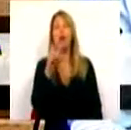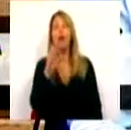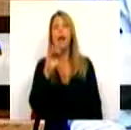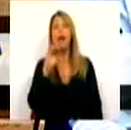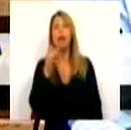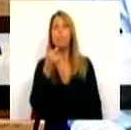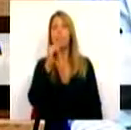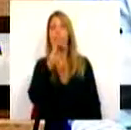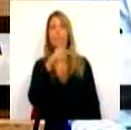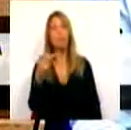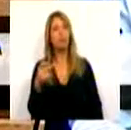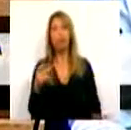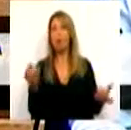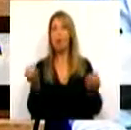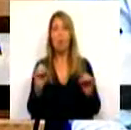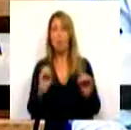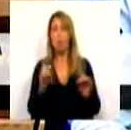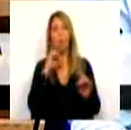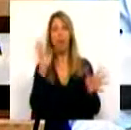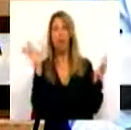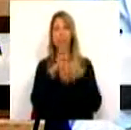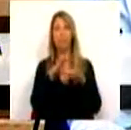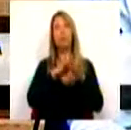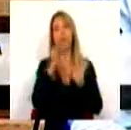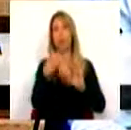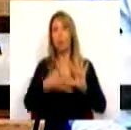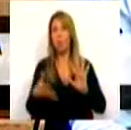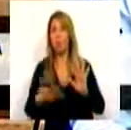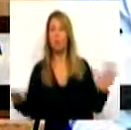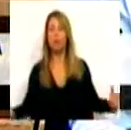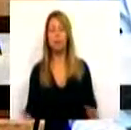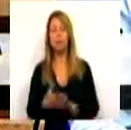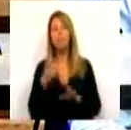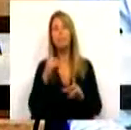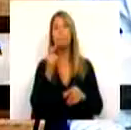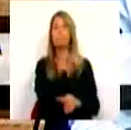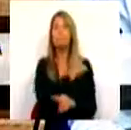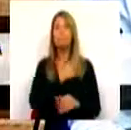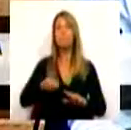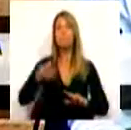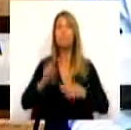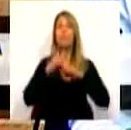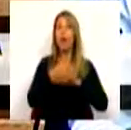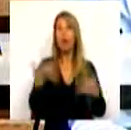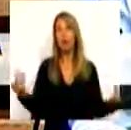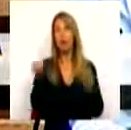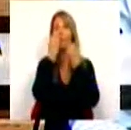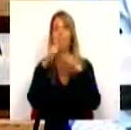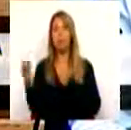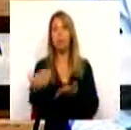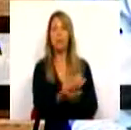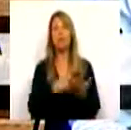vocacionado pela sua complexidade. A promoção do arrendamento acessível tem naturalmente uma perda de receita fiscal, que no primeiro